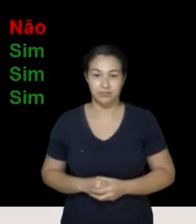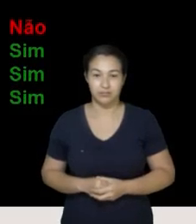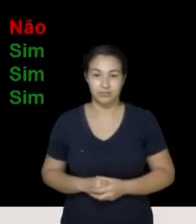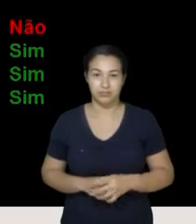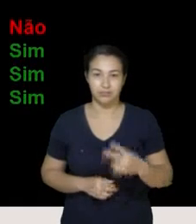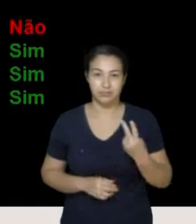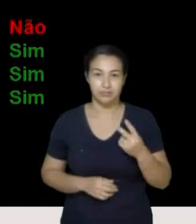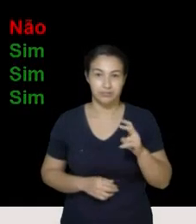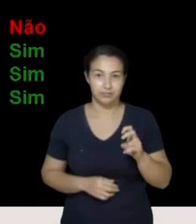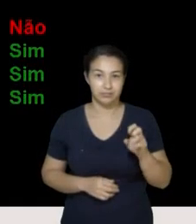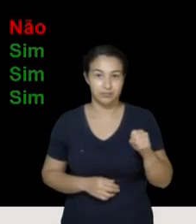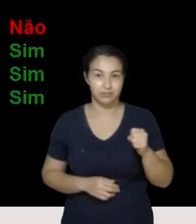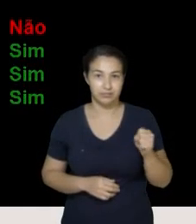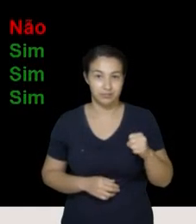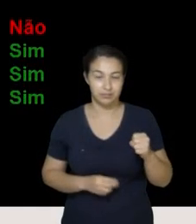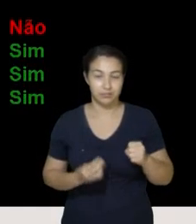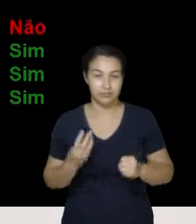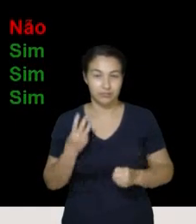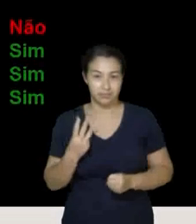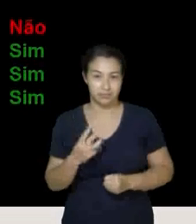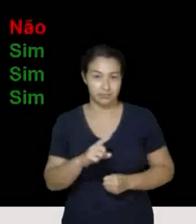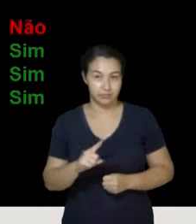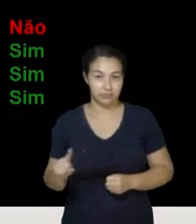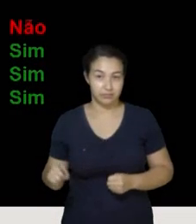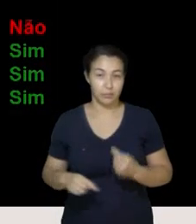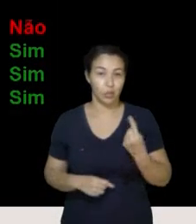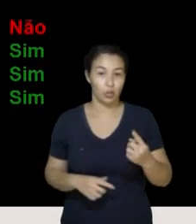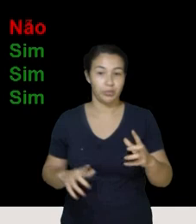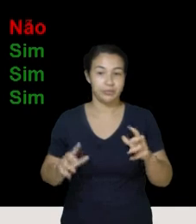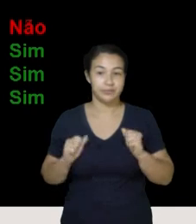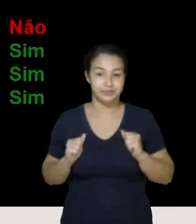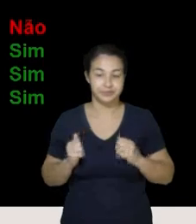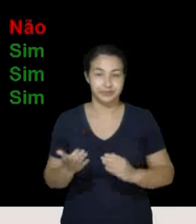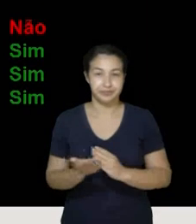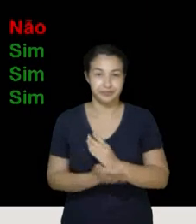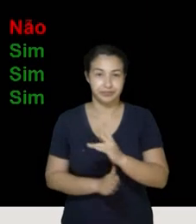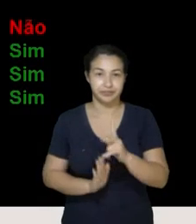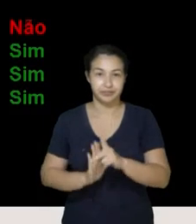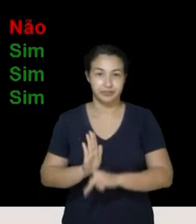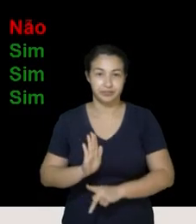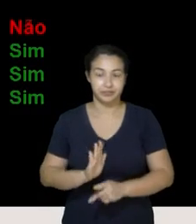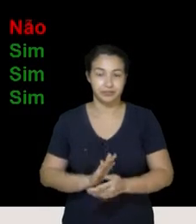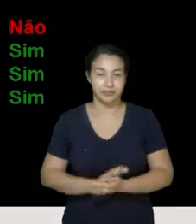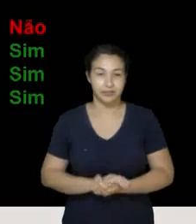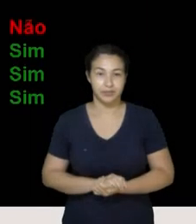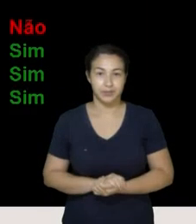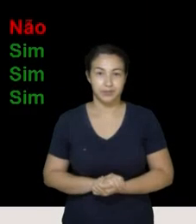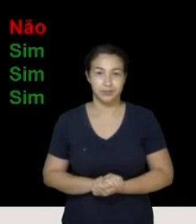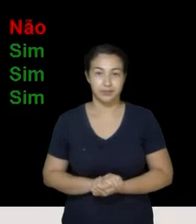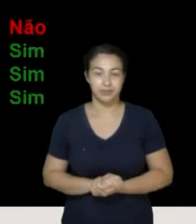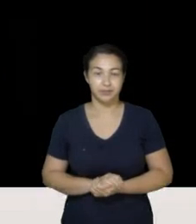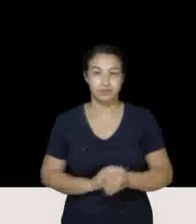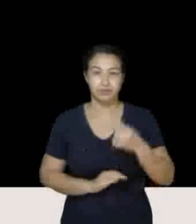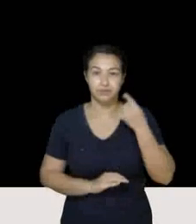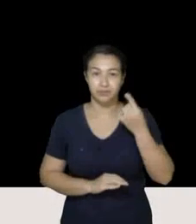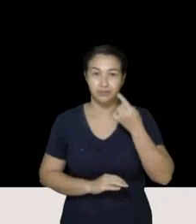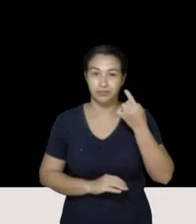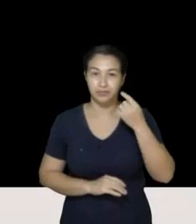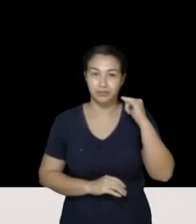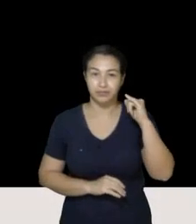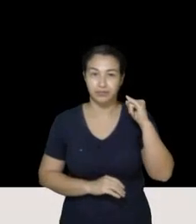25 sim, 3 não, 1 abstenção, está aprovado o projeto. Deputado Gessé,